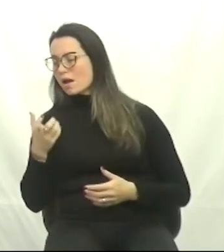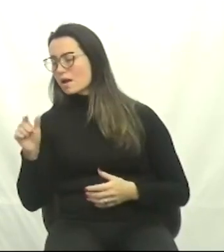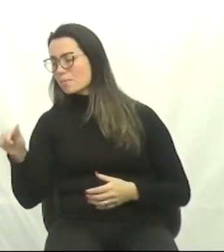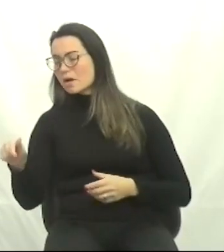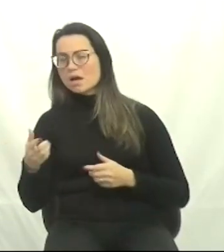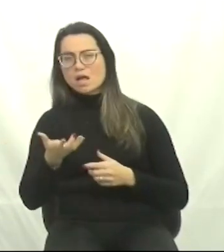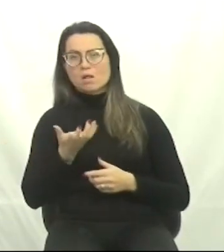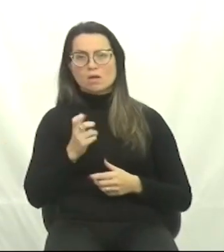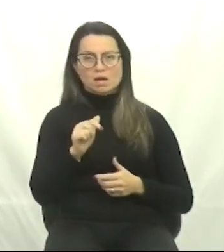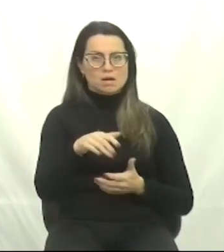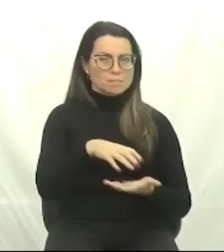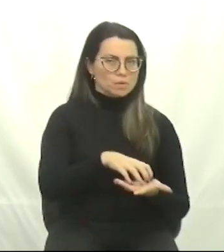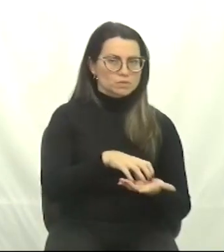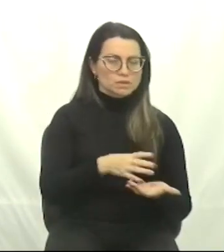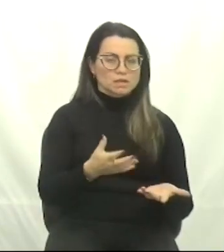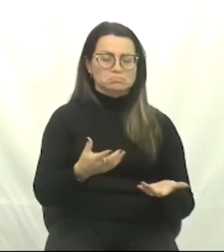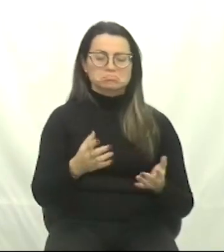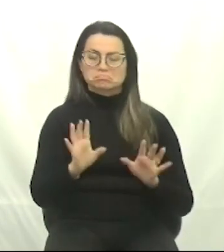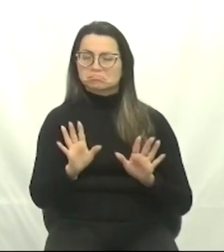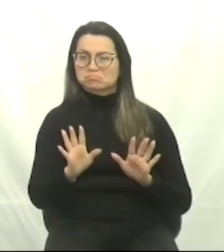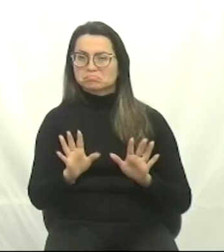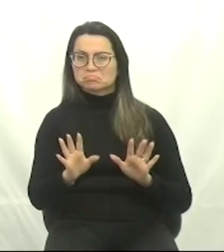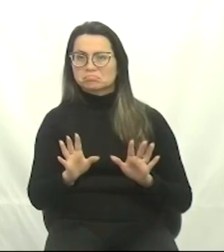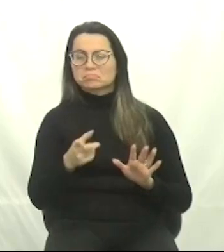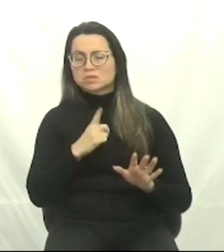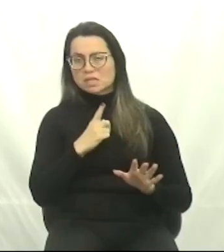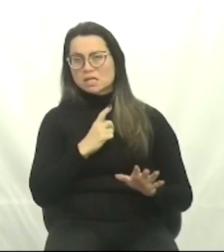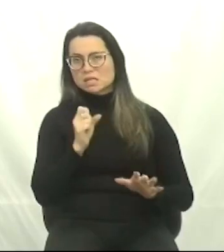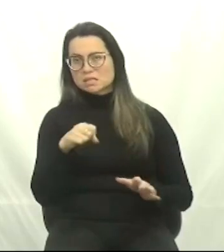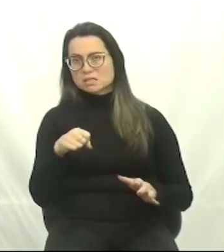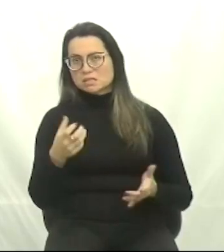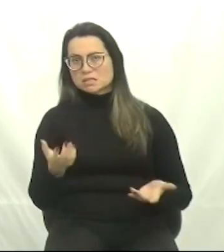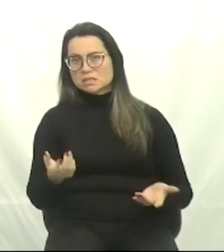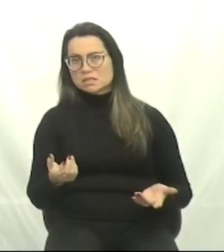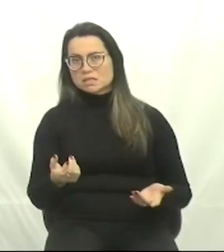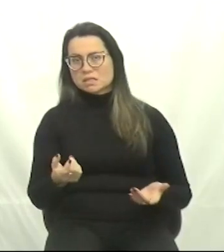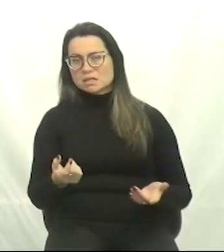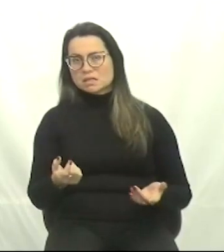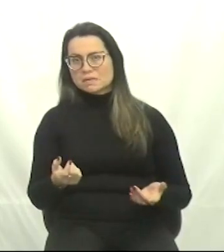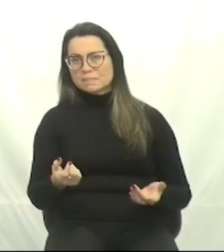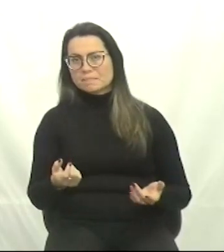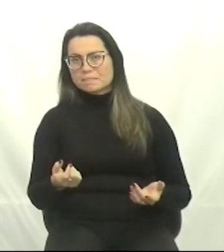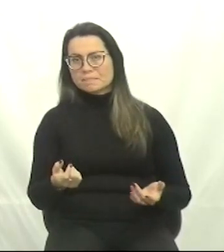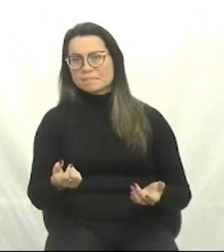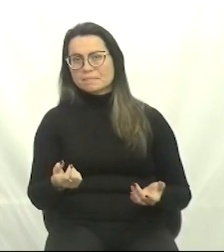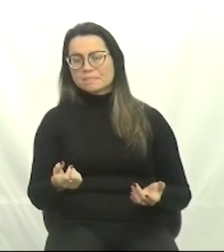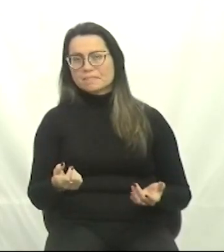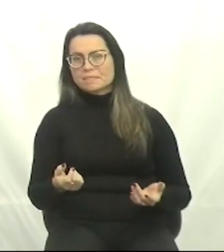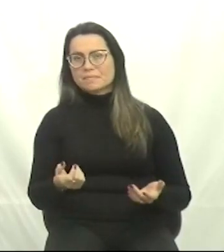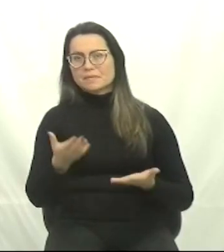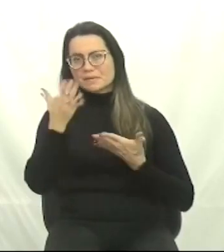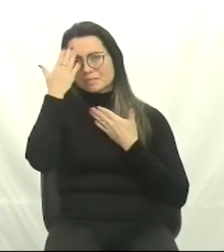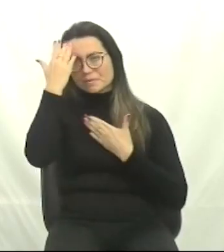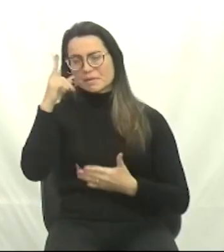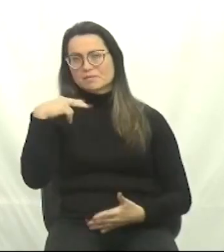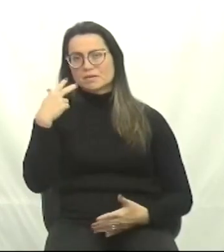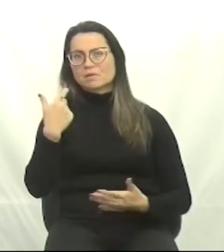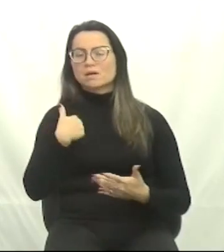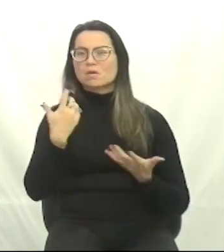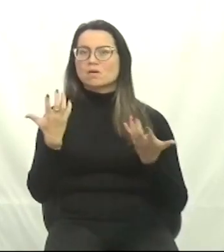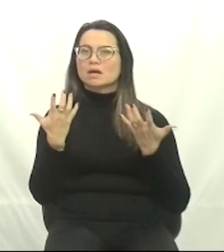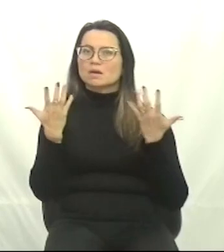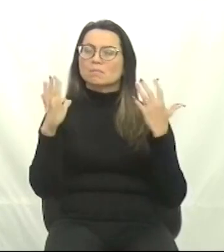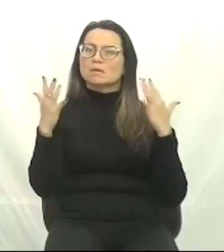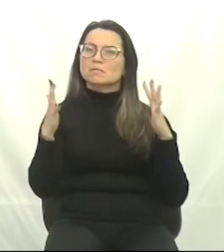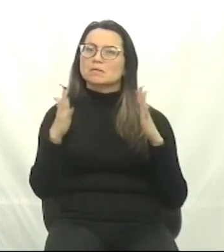quero ir para aquela outra unidade. Tem isso. Uma parte, vereador. Obrigada, vereador. Quero parabenizar por